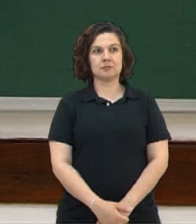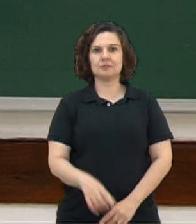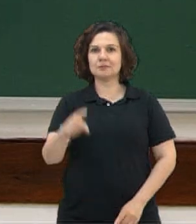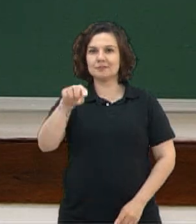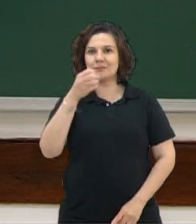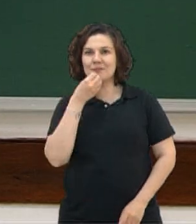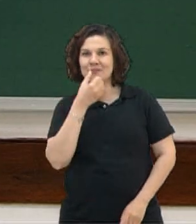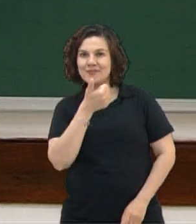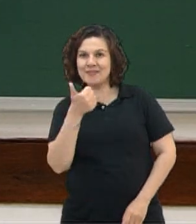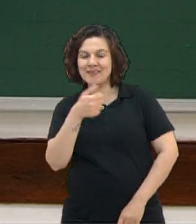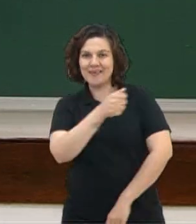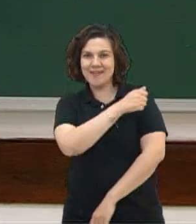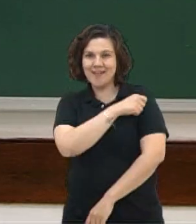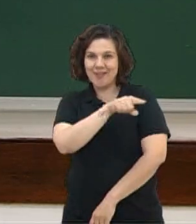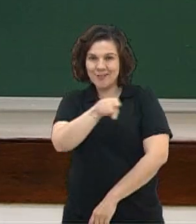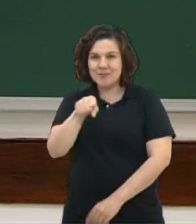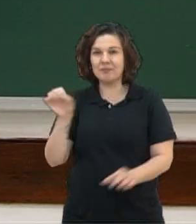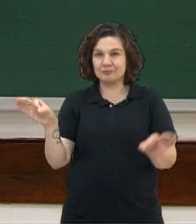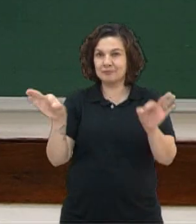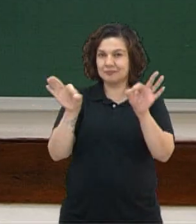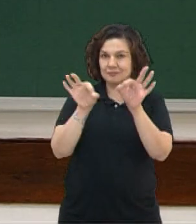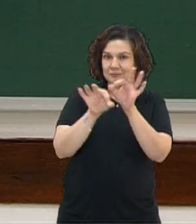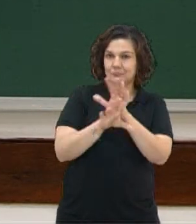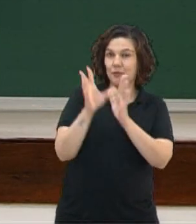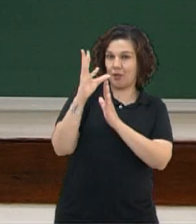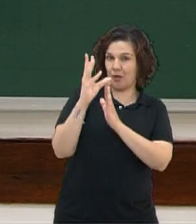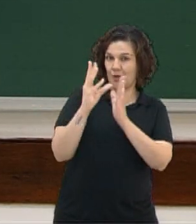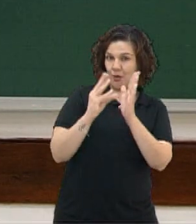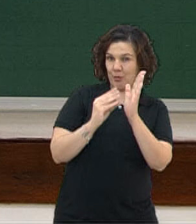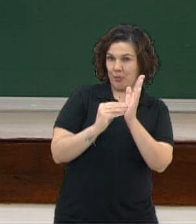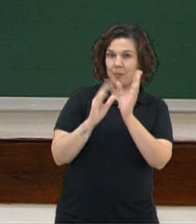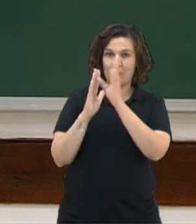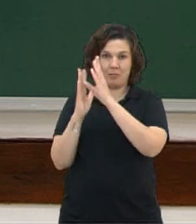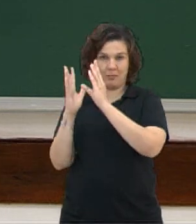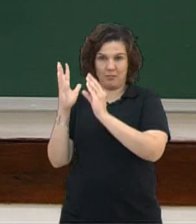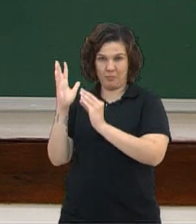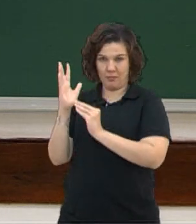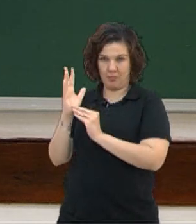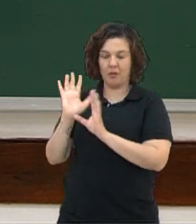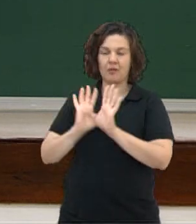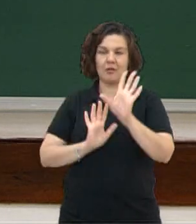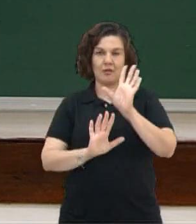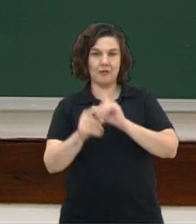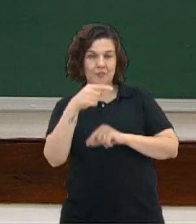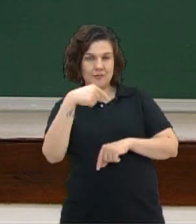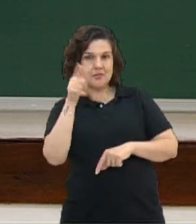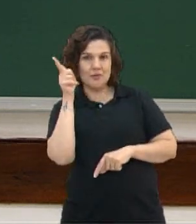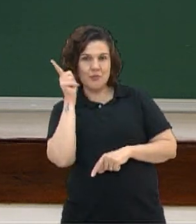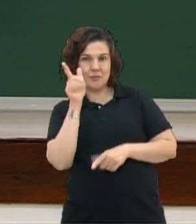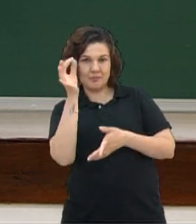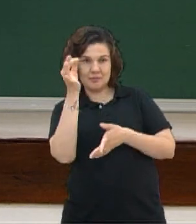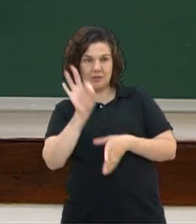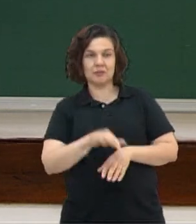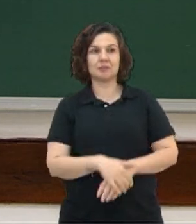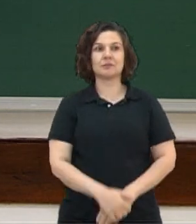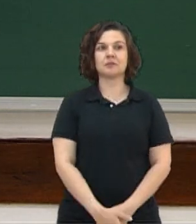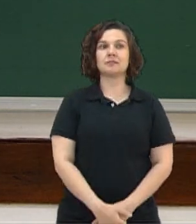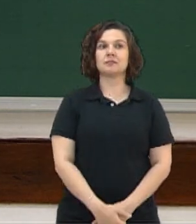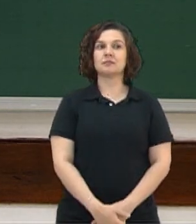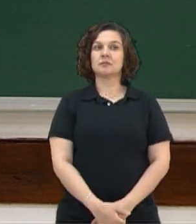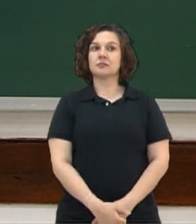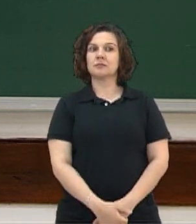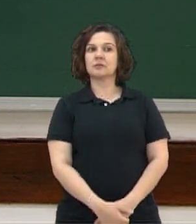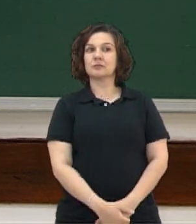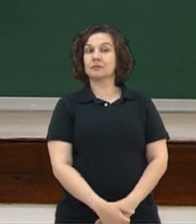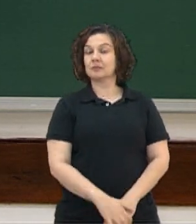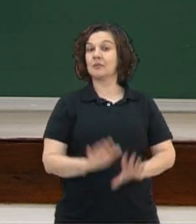Muito bem, estudante. Acredito que você já deva ter extraído do problema as informações. Vamos ver se você acertou. Então, juntos, ó. O